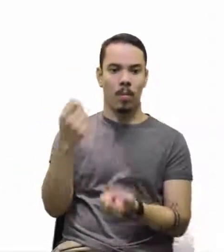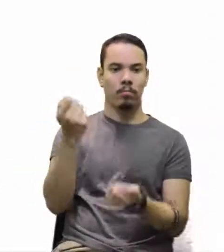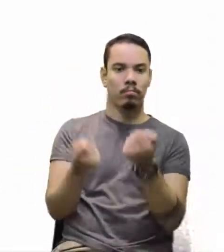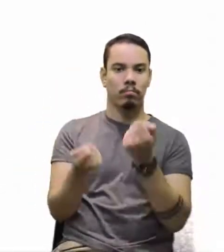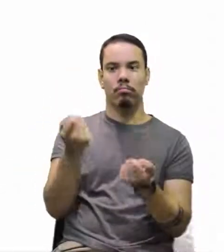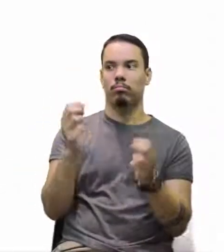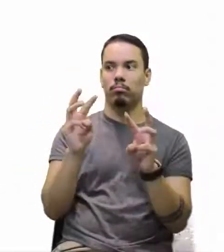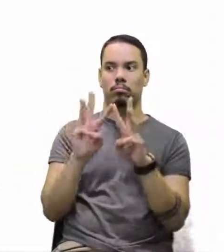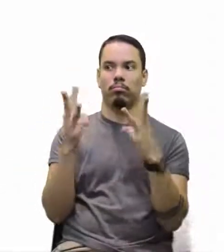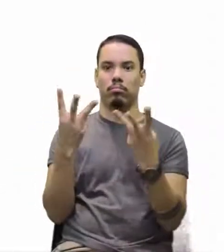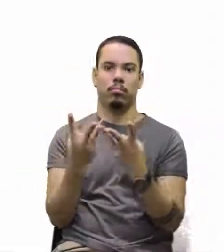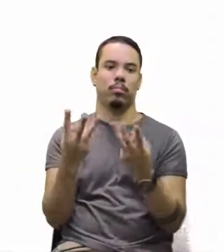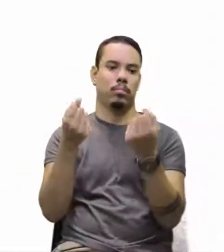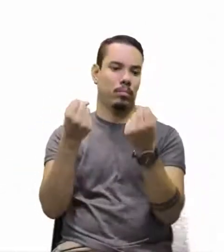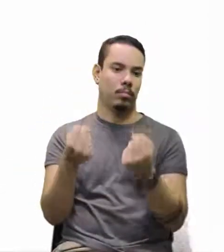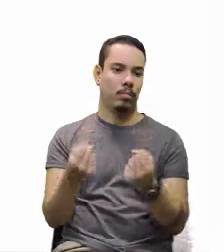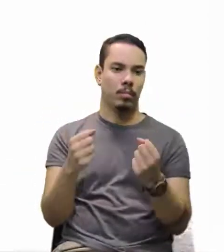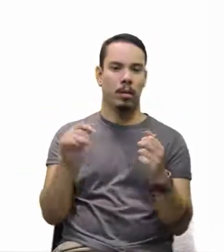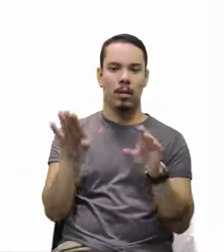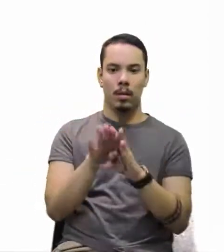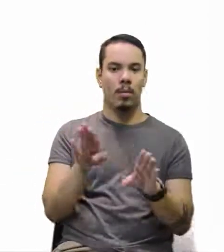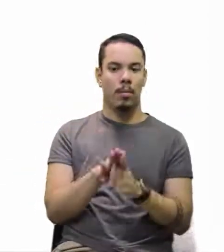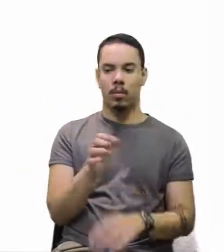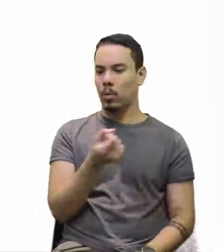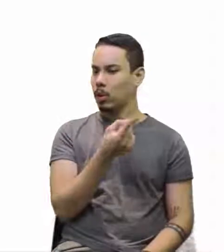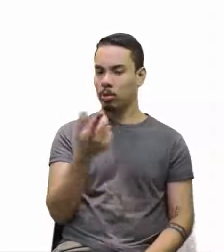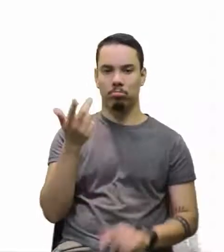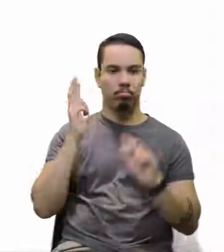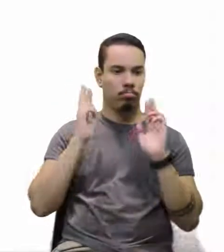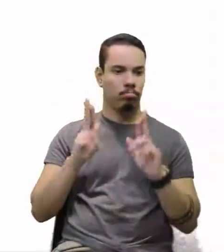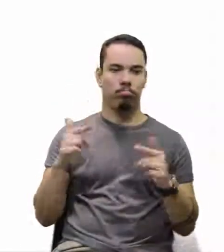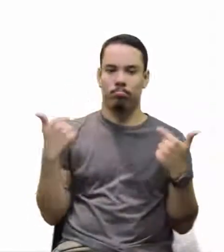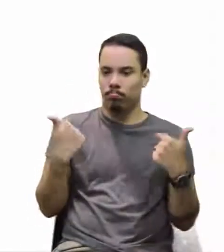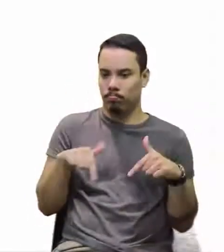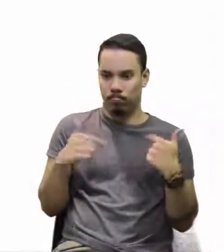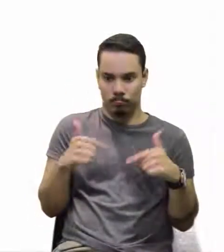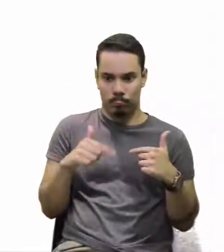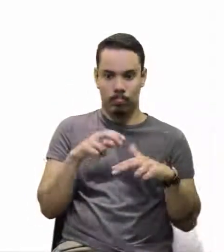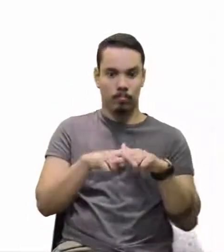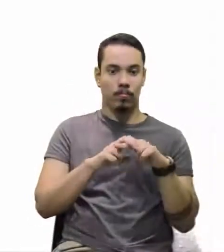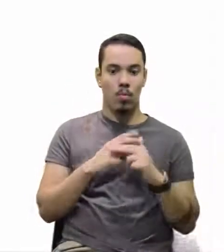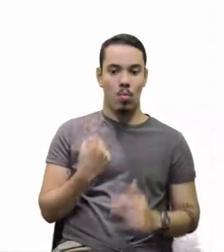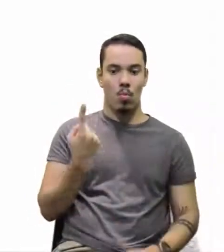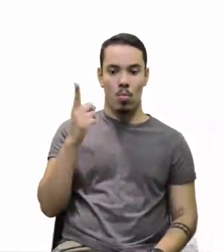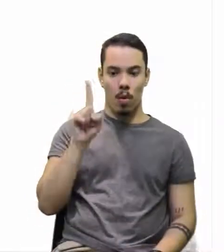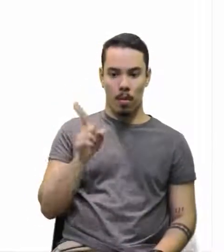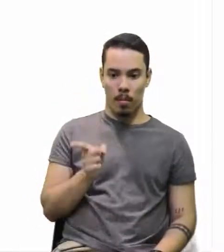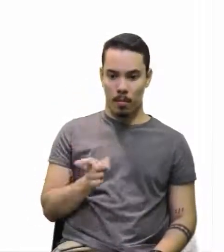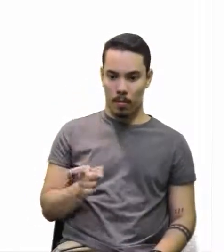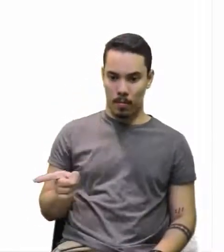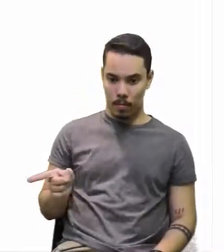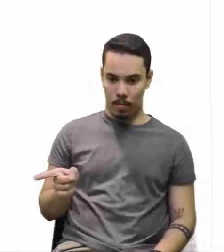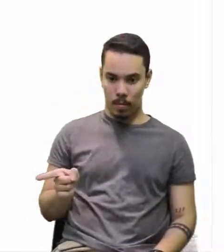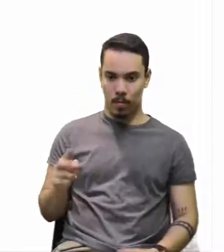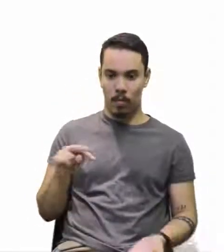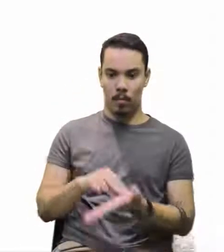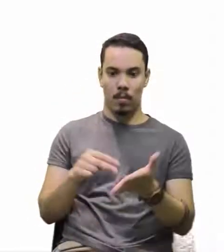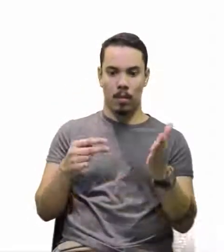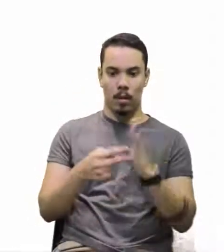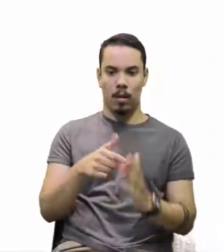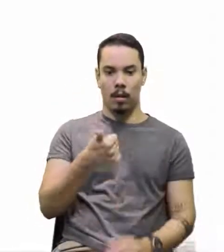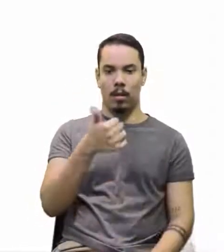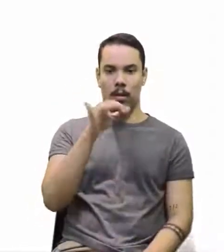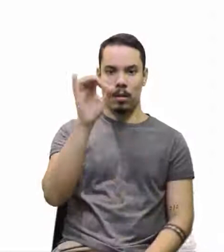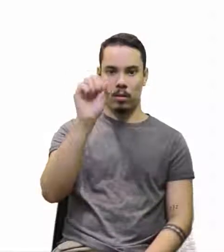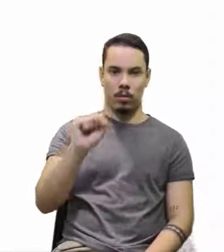grama. O metro, centímetro quadrado, tem diferença, ok? Então, um Weber são 10 a